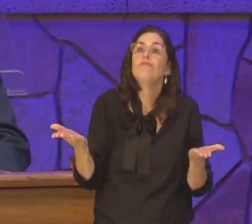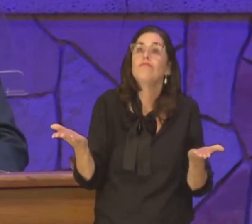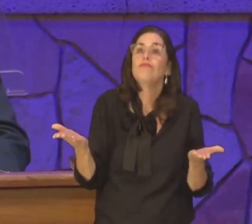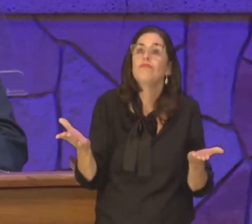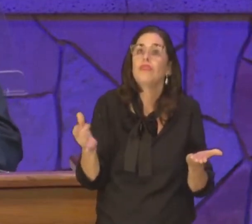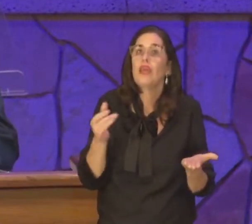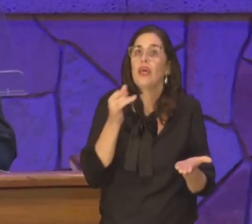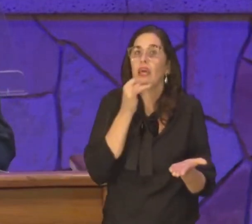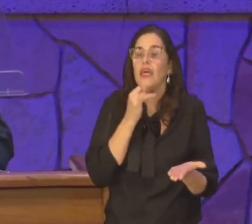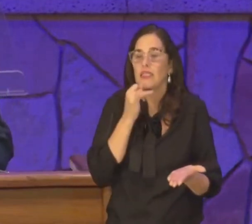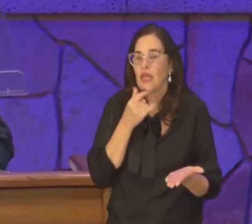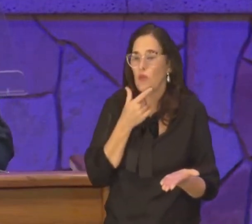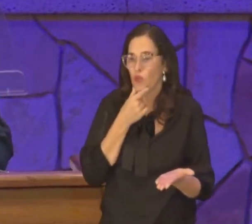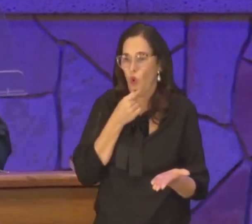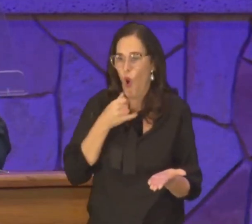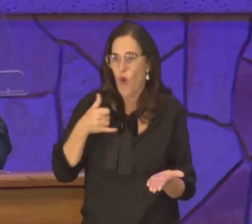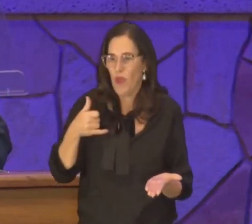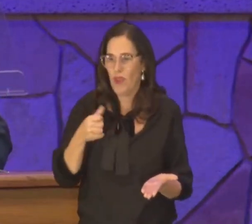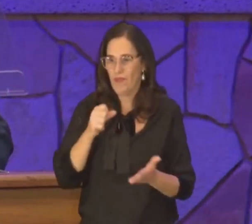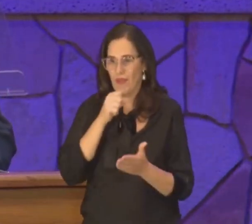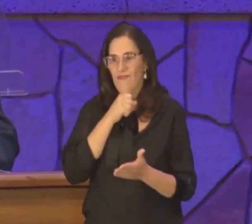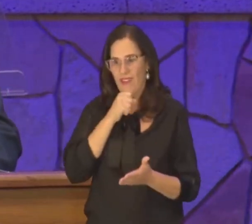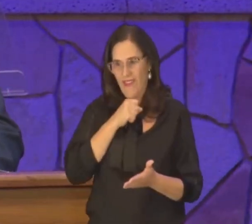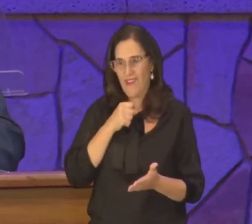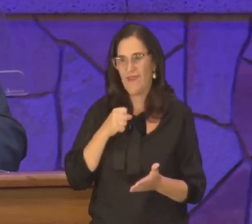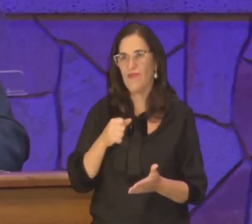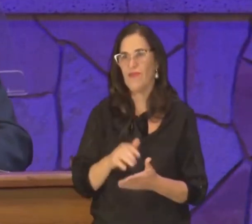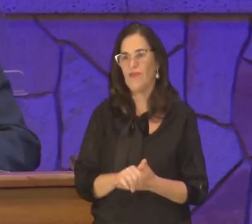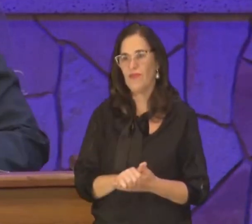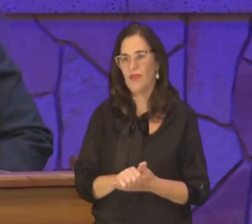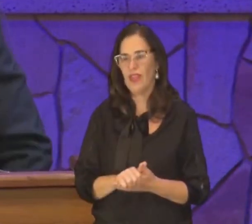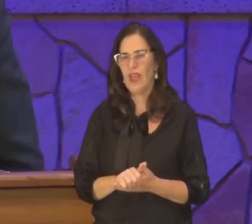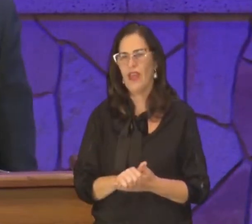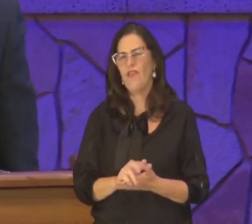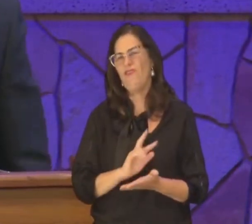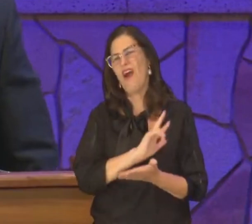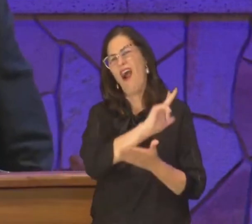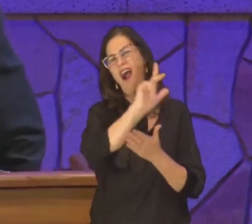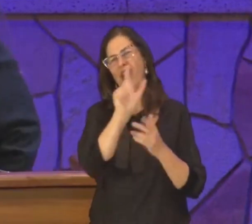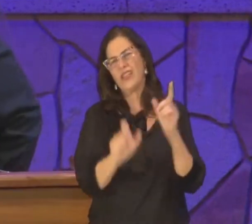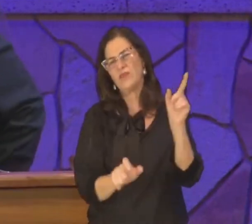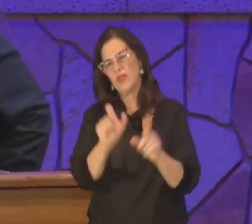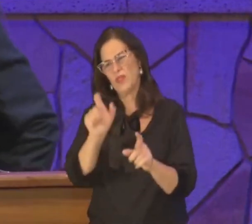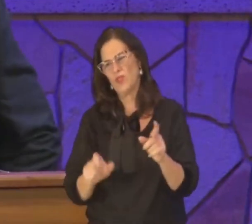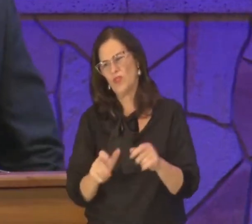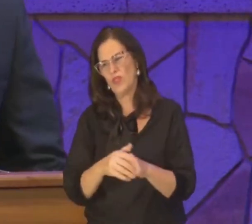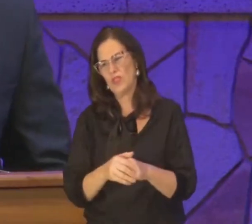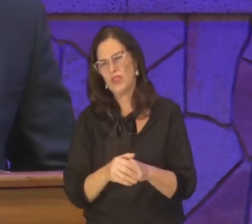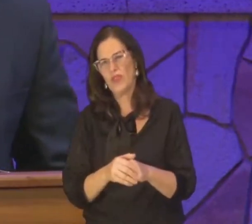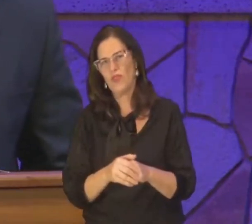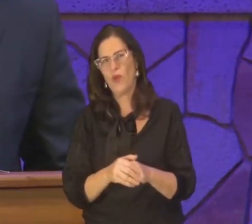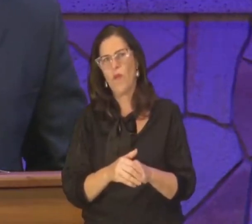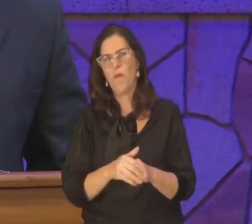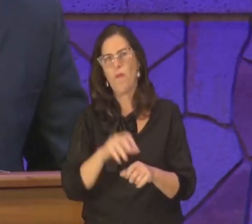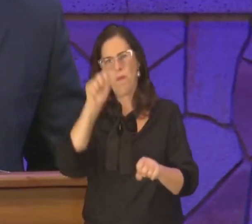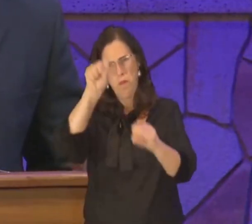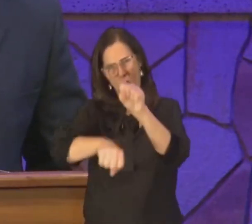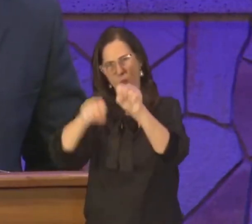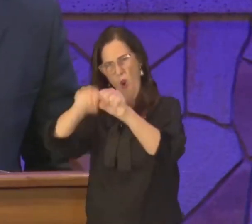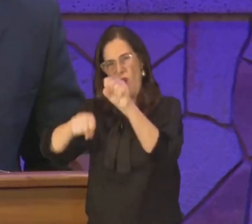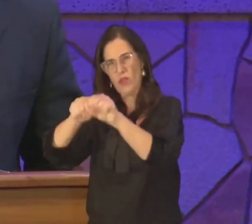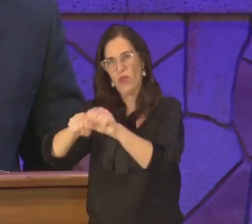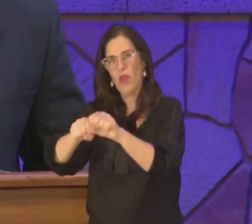Exemplo de Policarpo que eu contei para o irmão, e de tantos outros que foram mortos porque